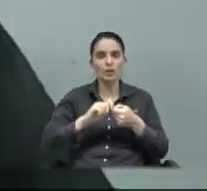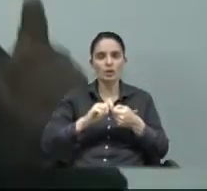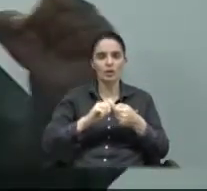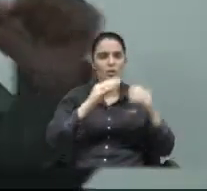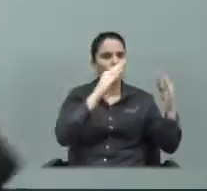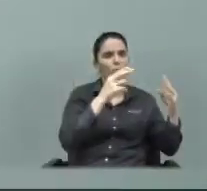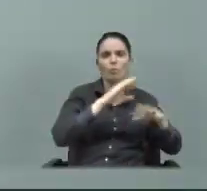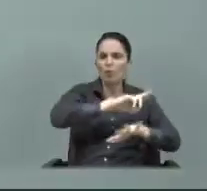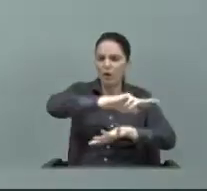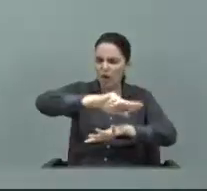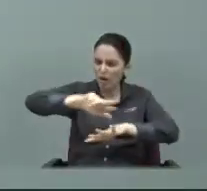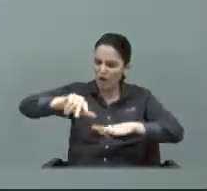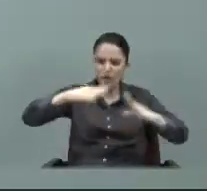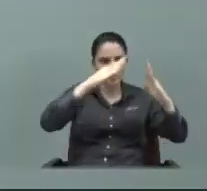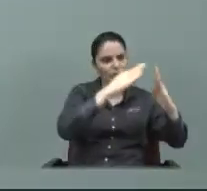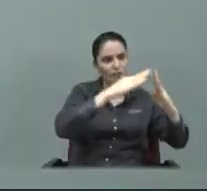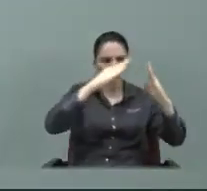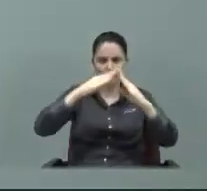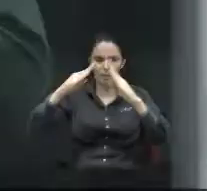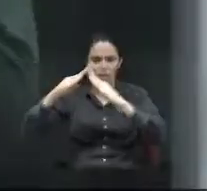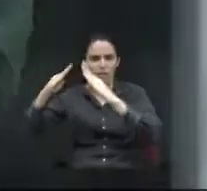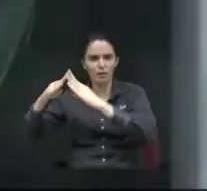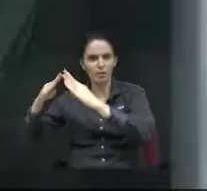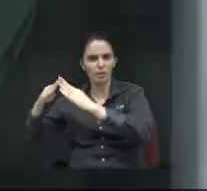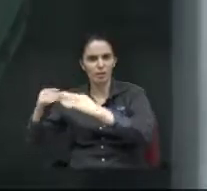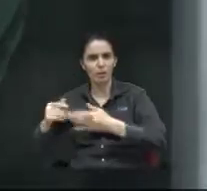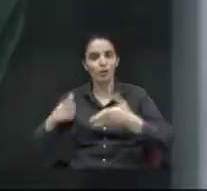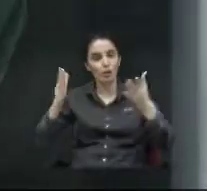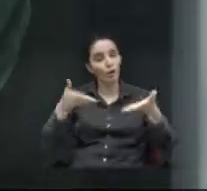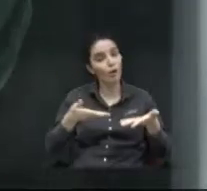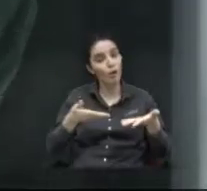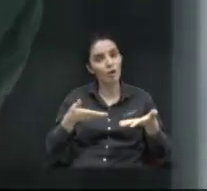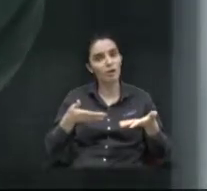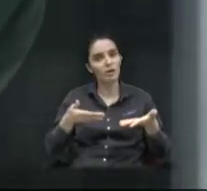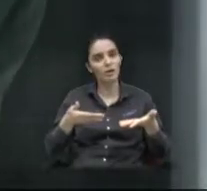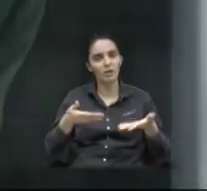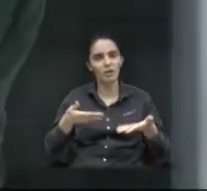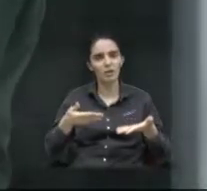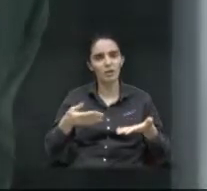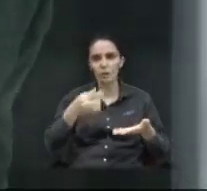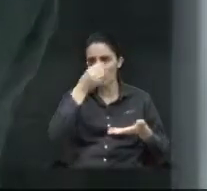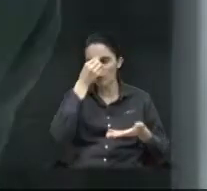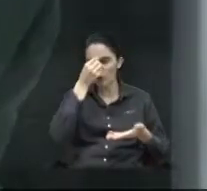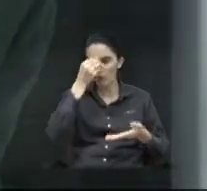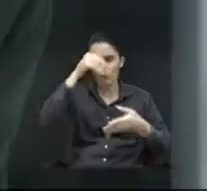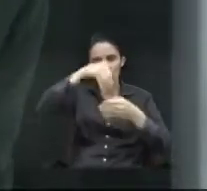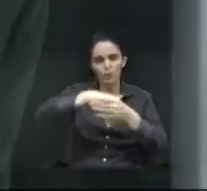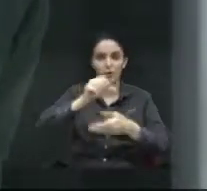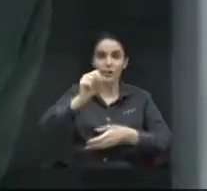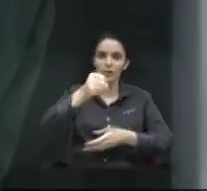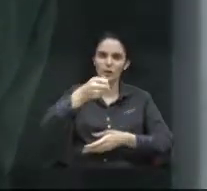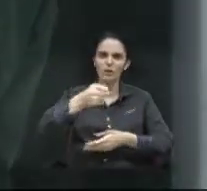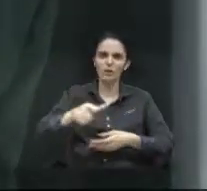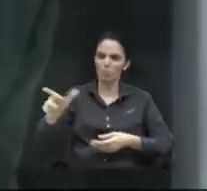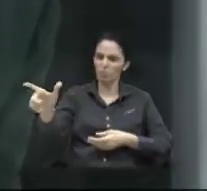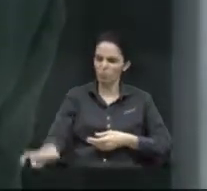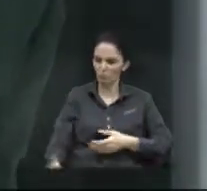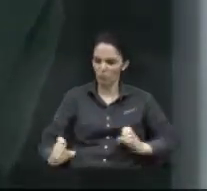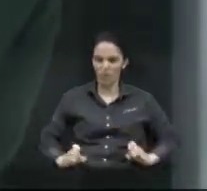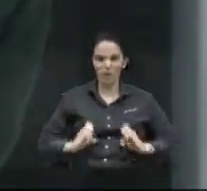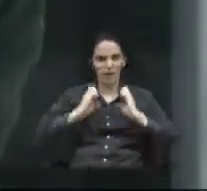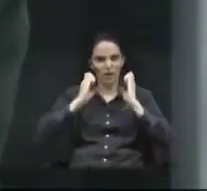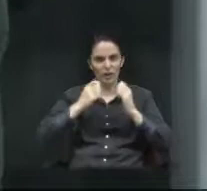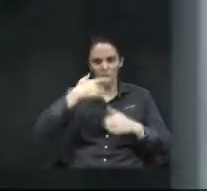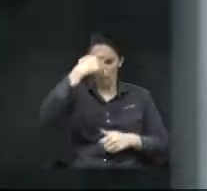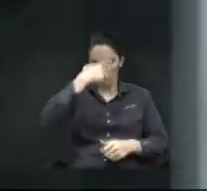E hoje nós temos a grata satisfação de somente dizer o sim, um homem decente, de ética, de caráter,